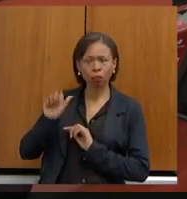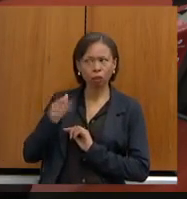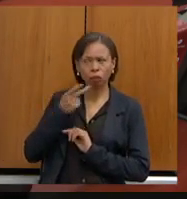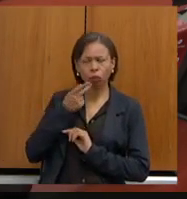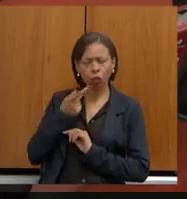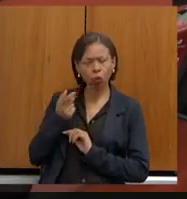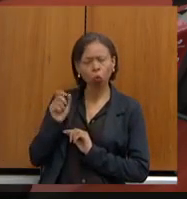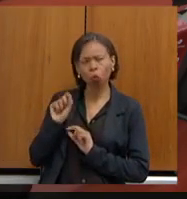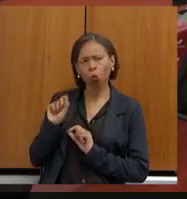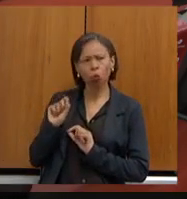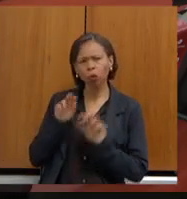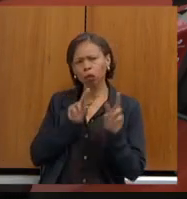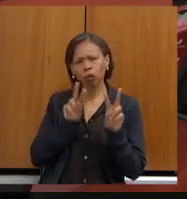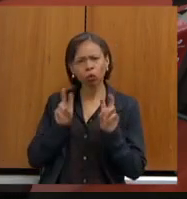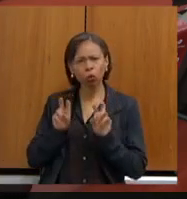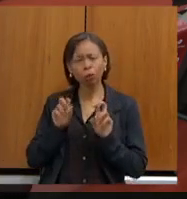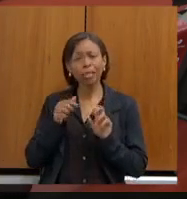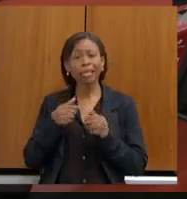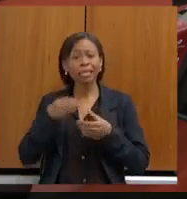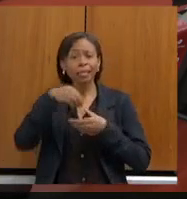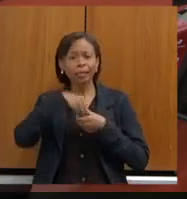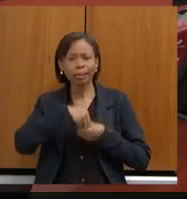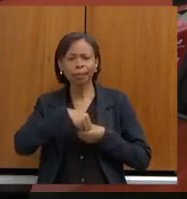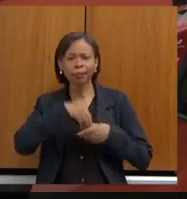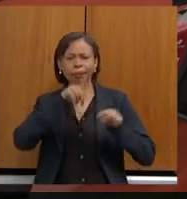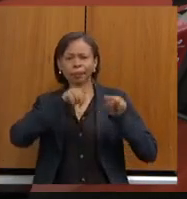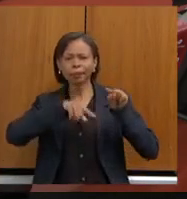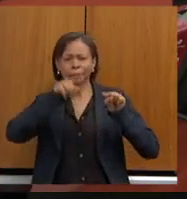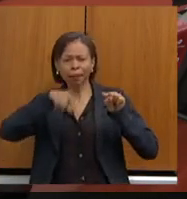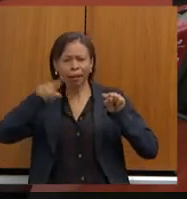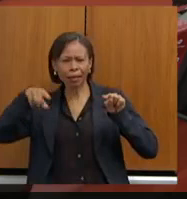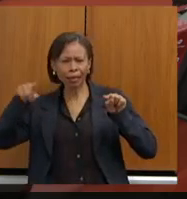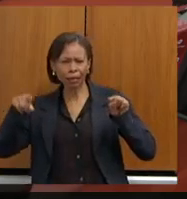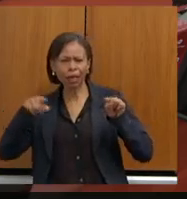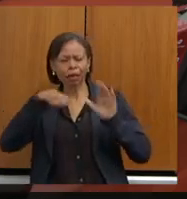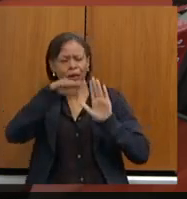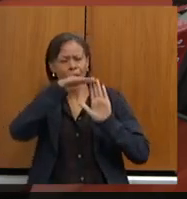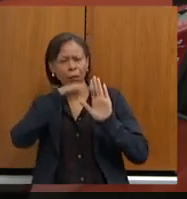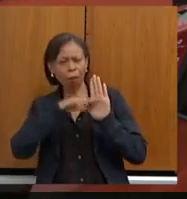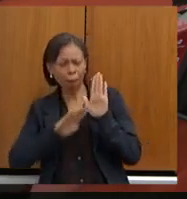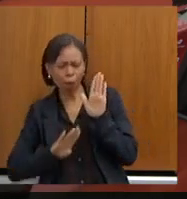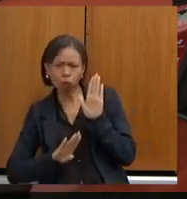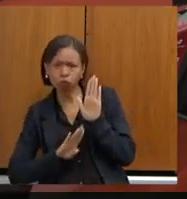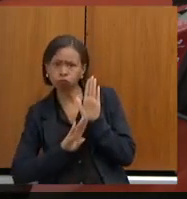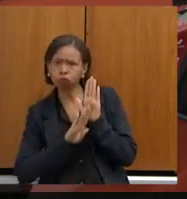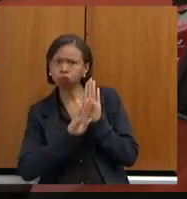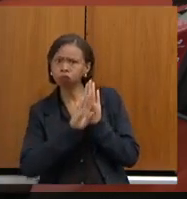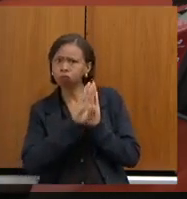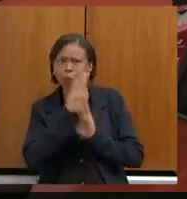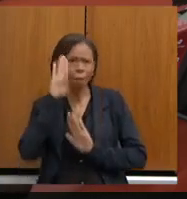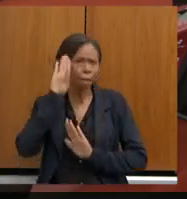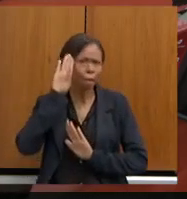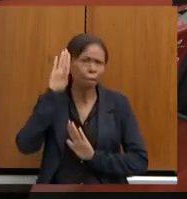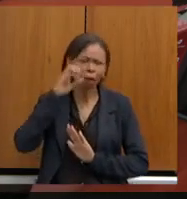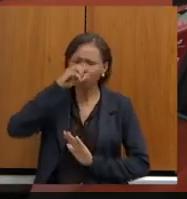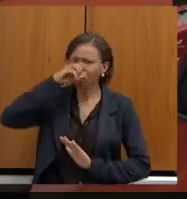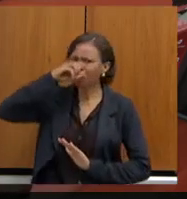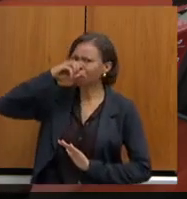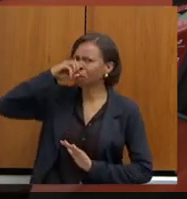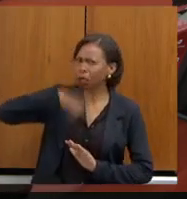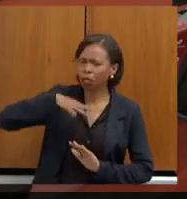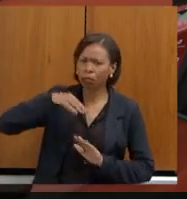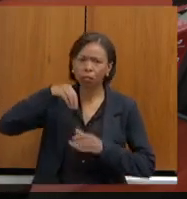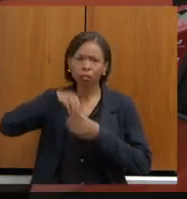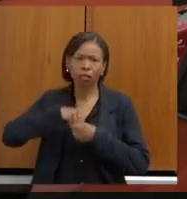que nos gráficos o único aumento que que a gente observa o aumento de violência doméstica e isso eu acredito